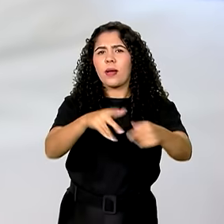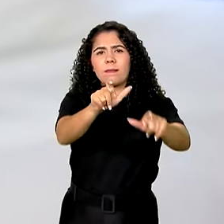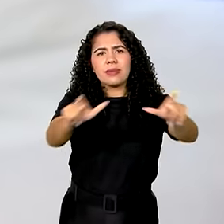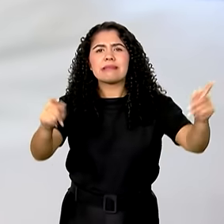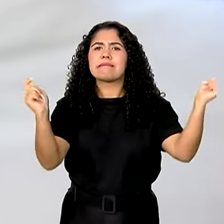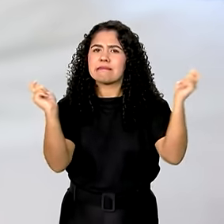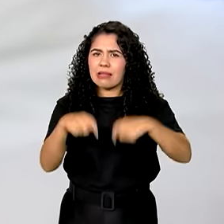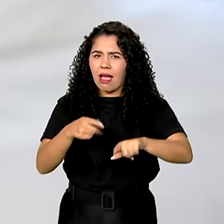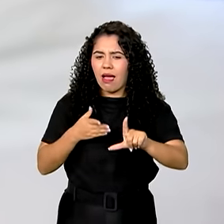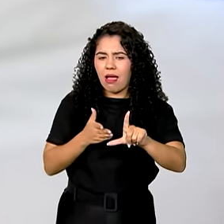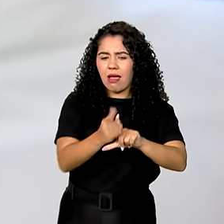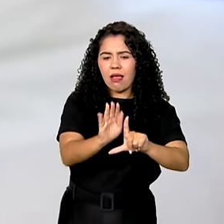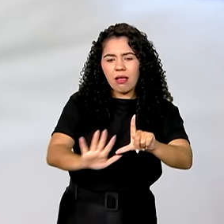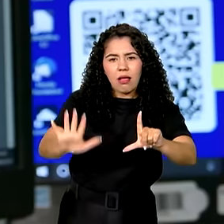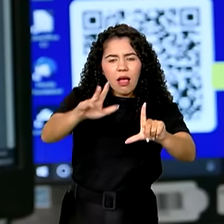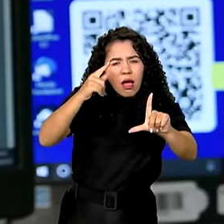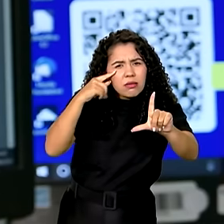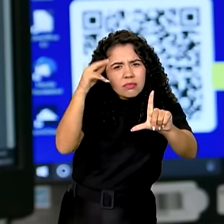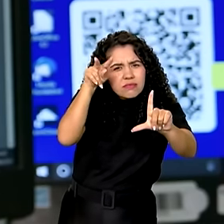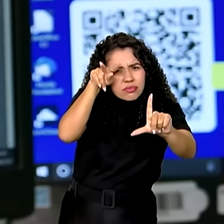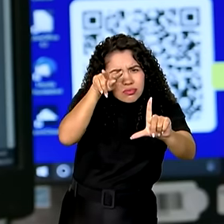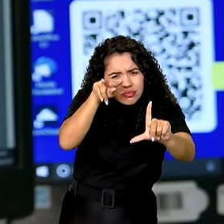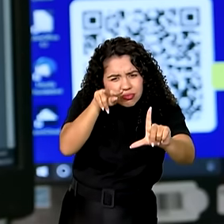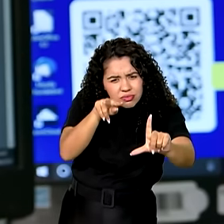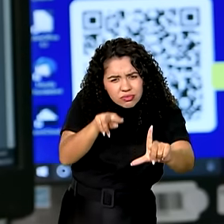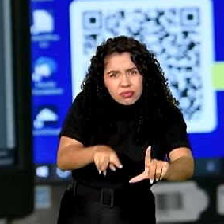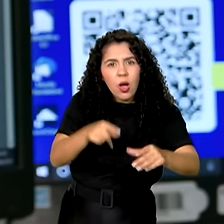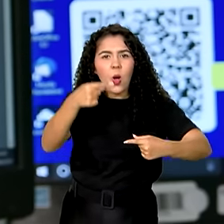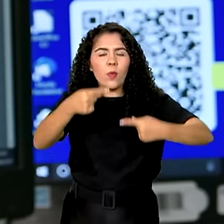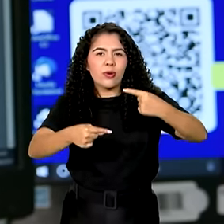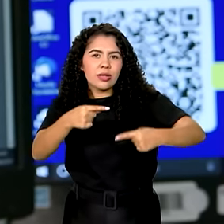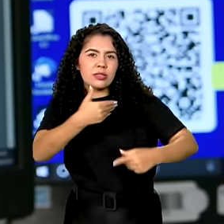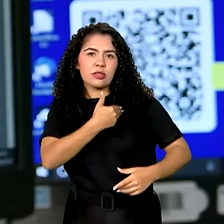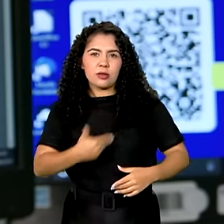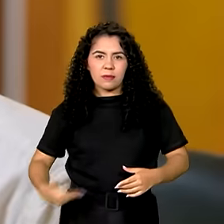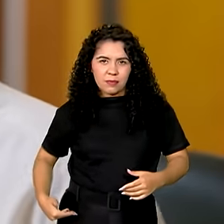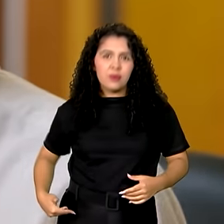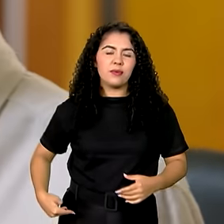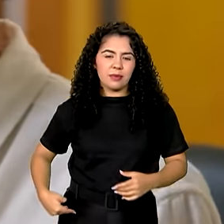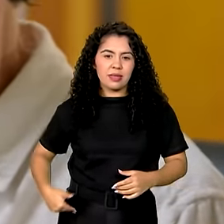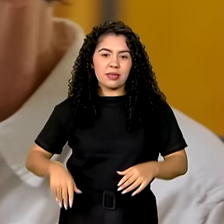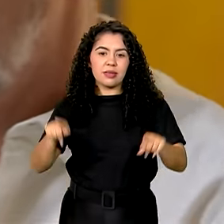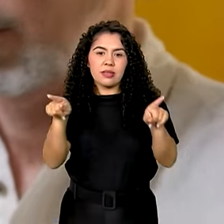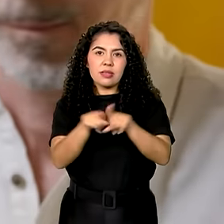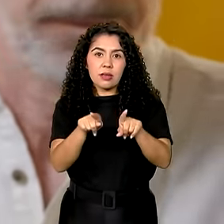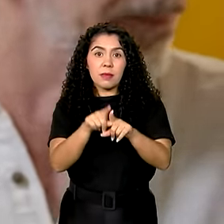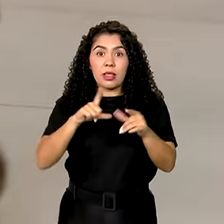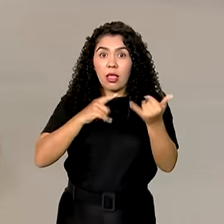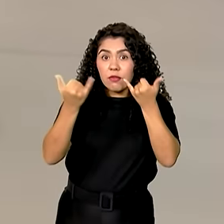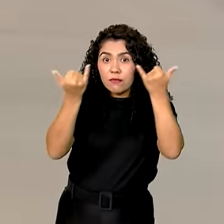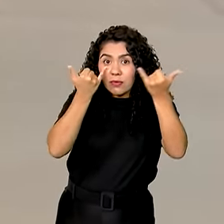informações sobre as políticas públicas que impactam diretamente a sua vida e a da sua comunidade.